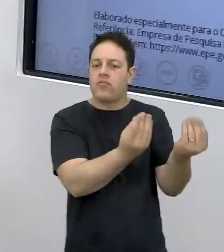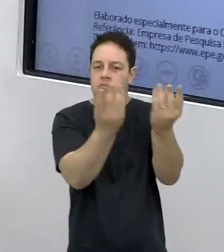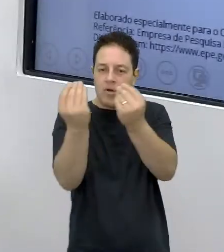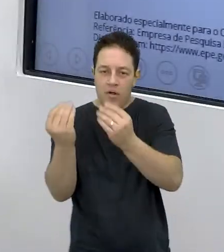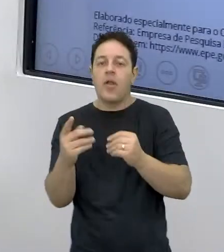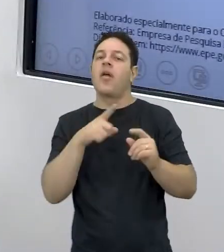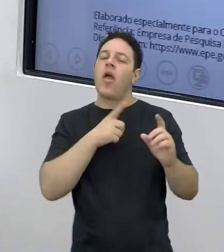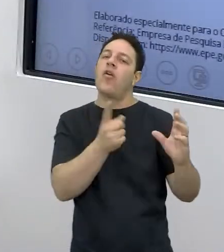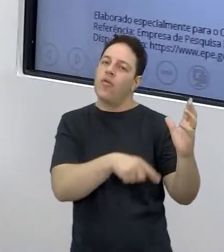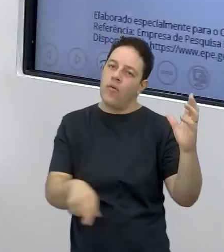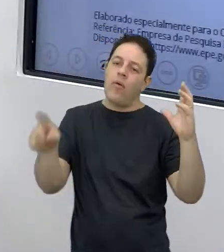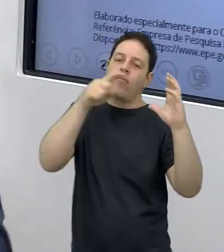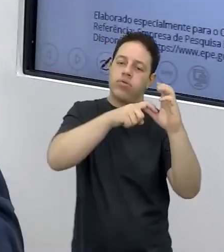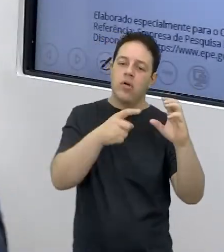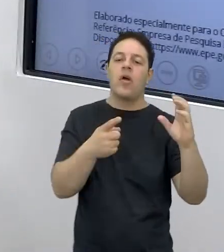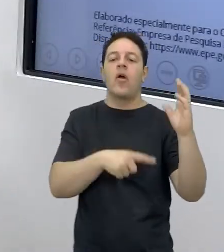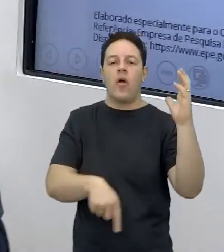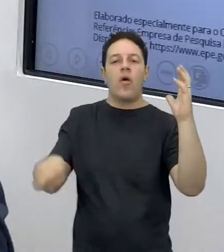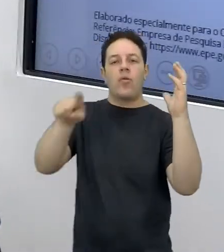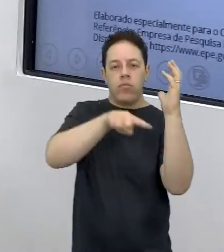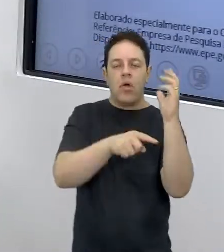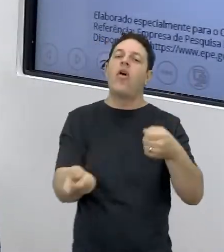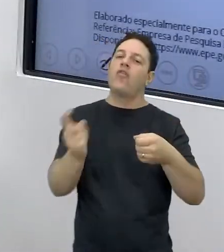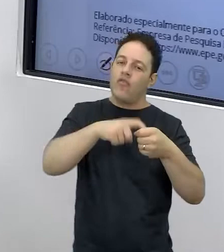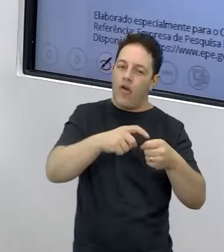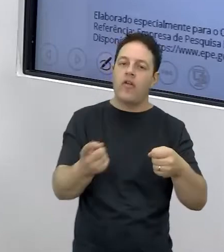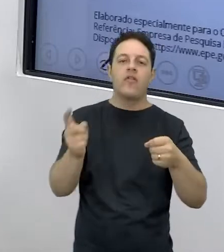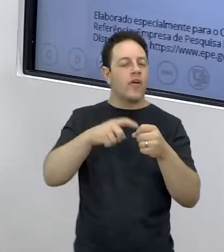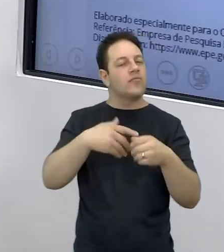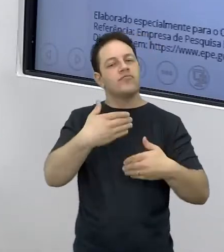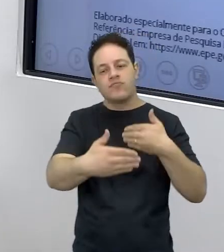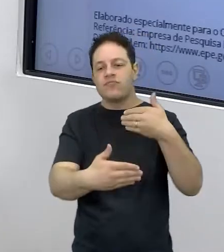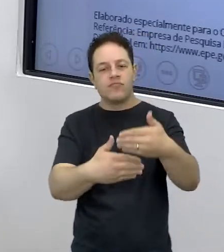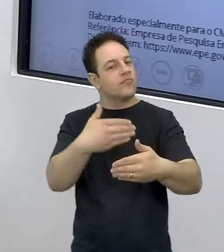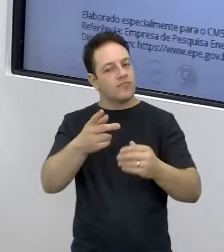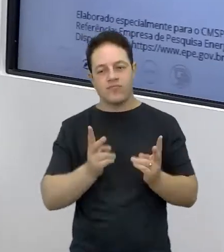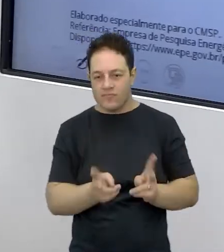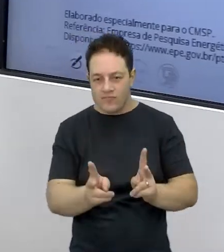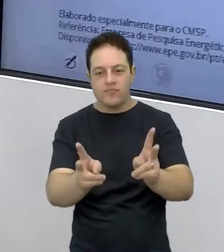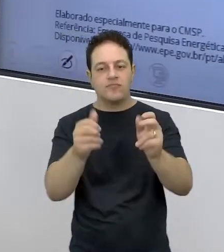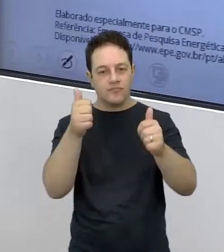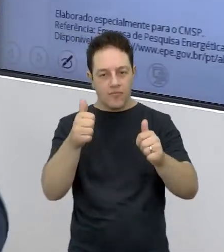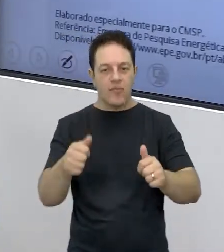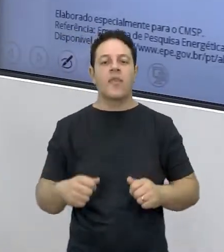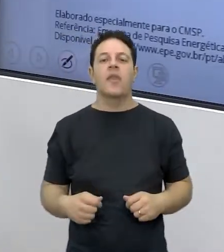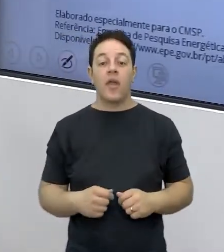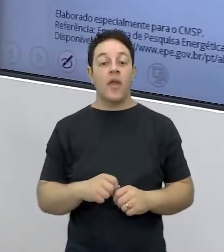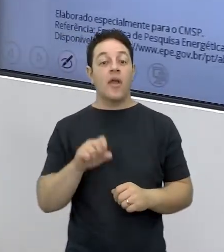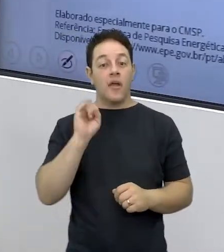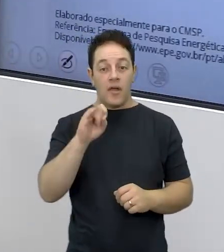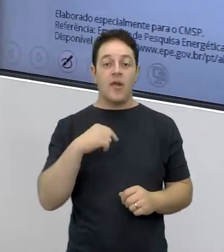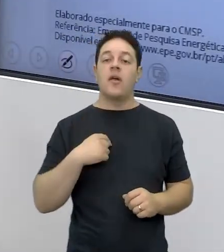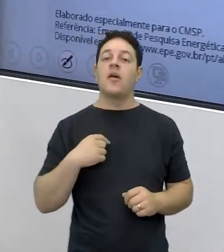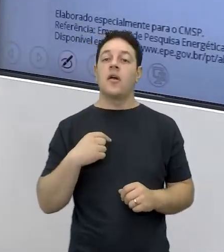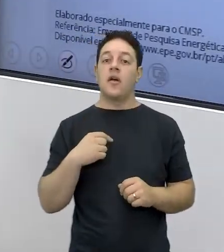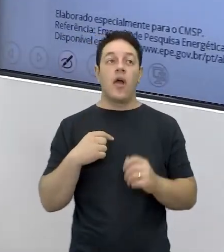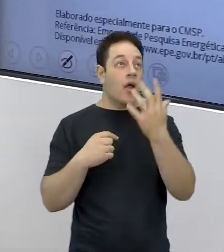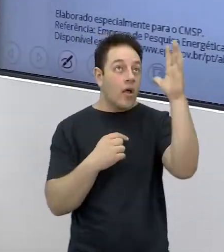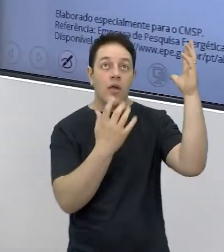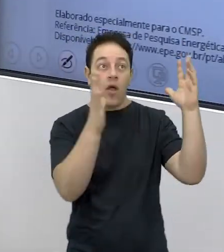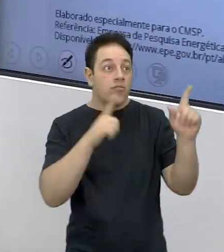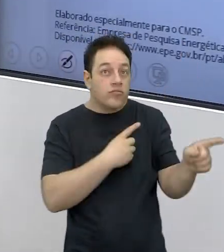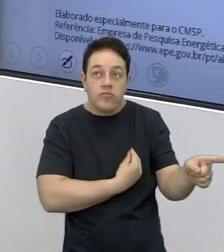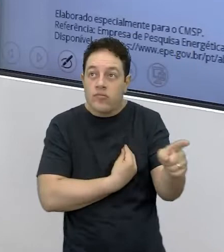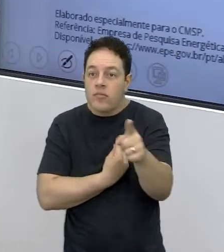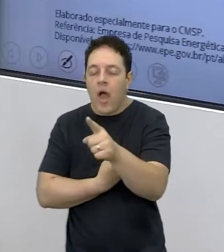de renovável. Você pode reutilizar, por exemplo, o vento passa, mas enquanto tiver vento, enquanto a gente tiver essa natureza, o vento vai estar rolando